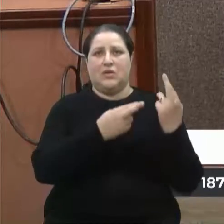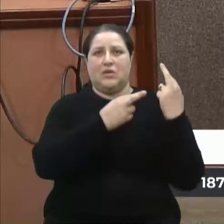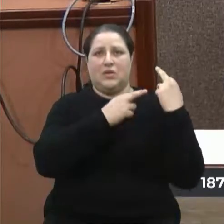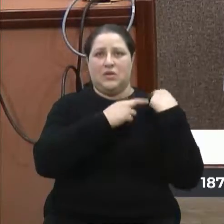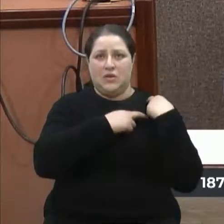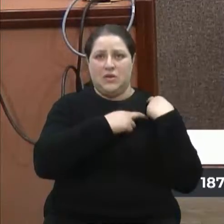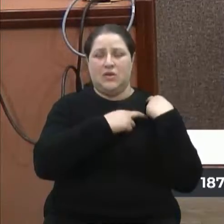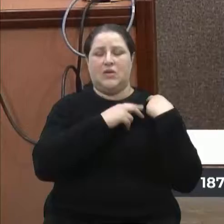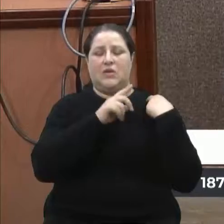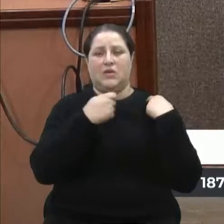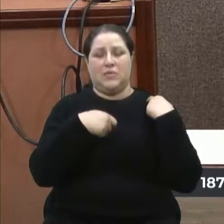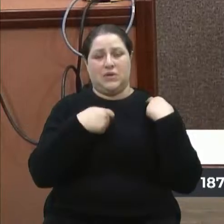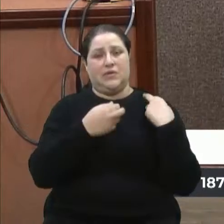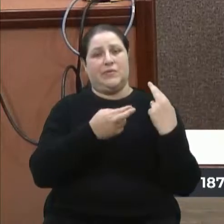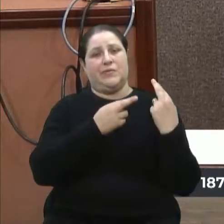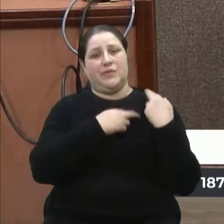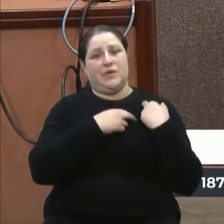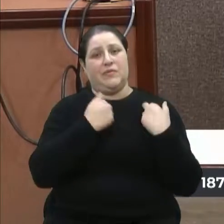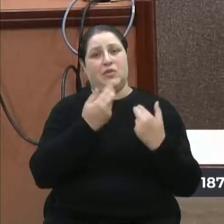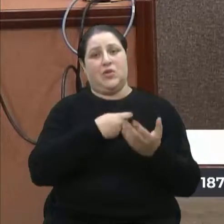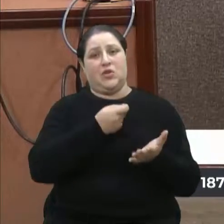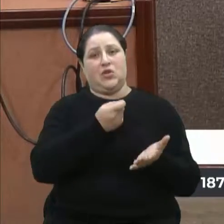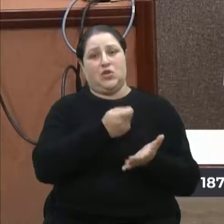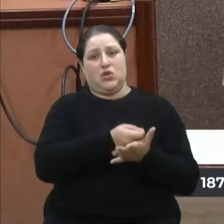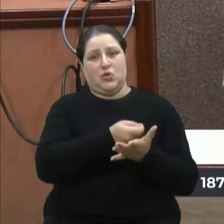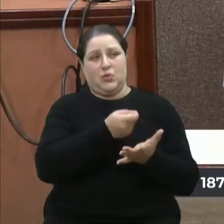né? Quando a gente faz uma exigência,